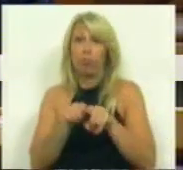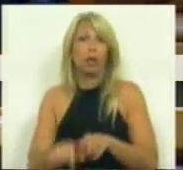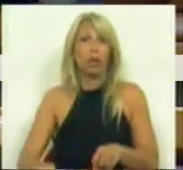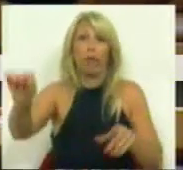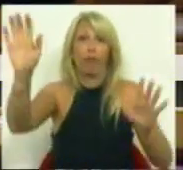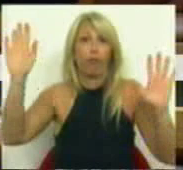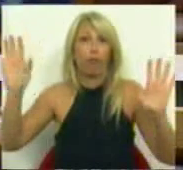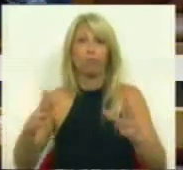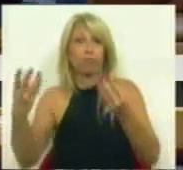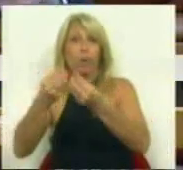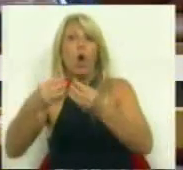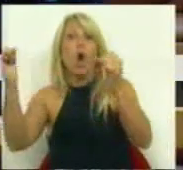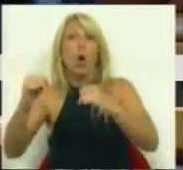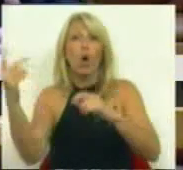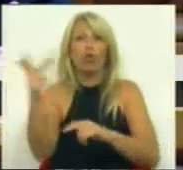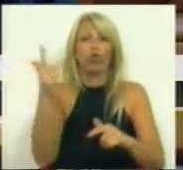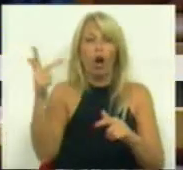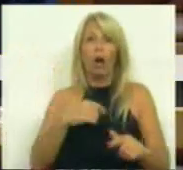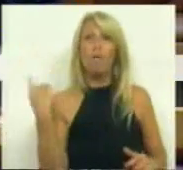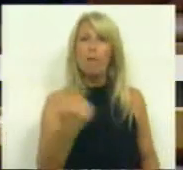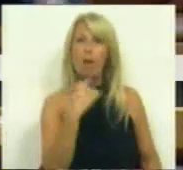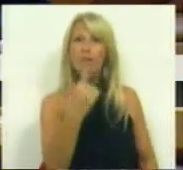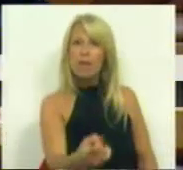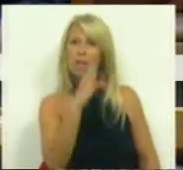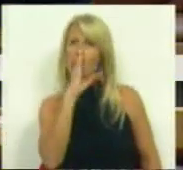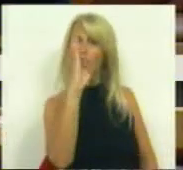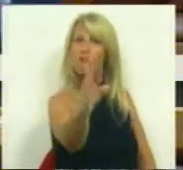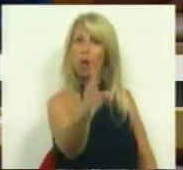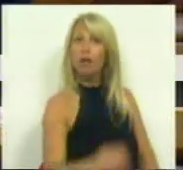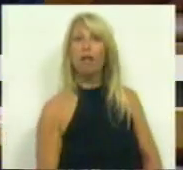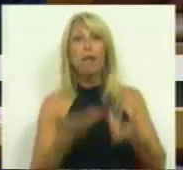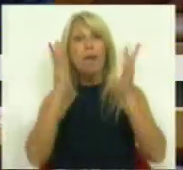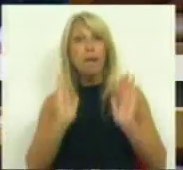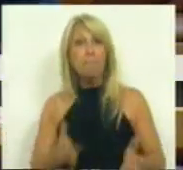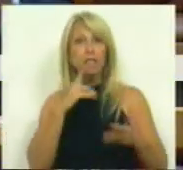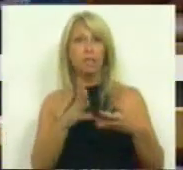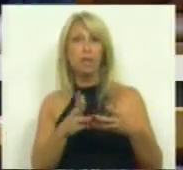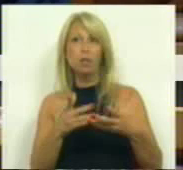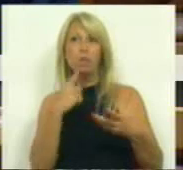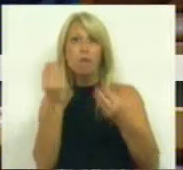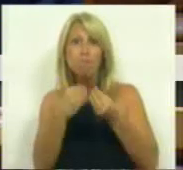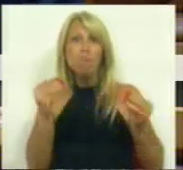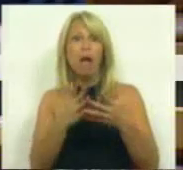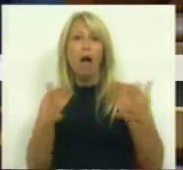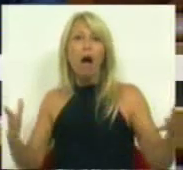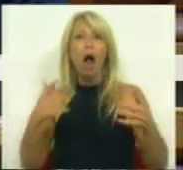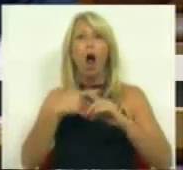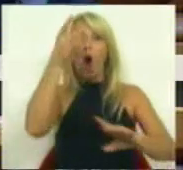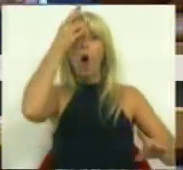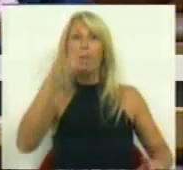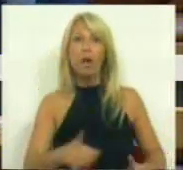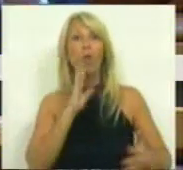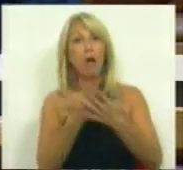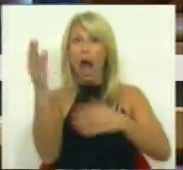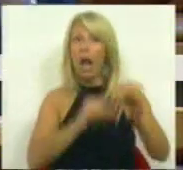da Troika. Mas nós dizemos frontalmente, é necessário alargar a oposição, caminhar para eleições mais rápido,